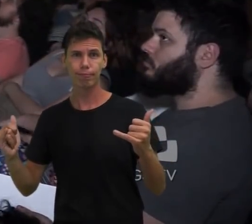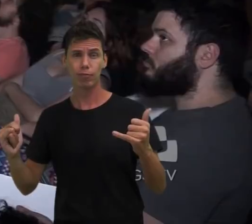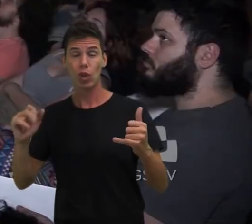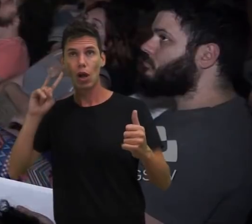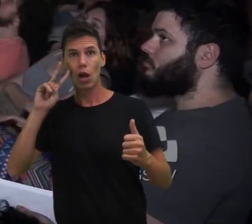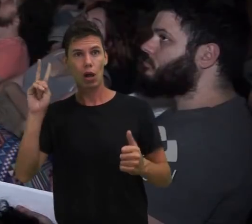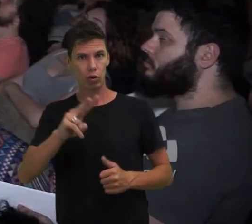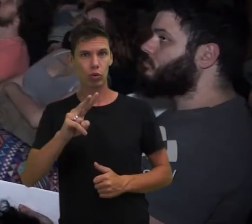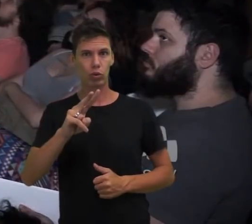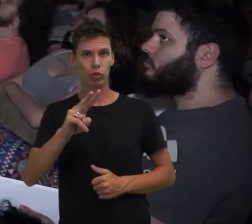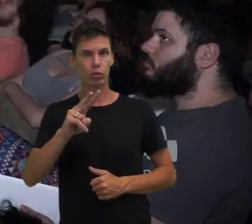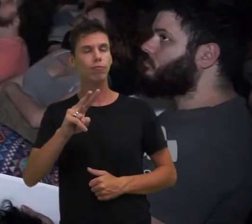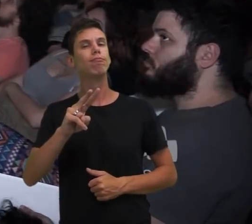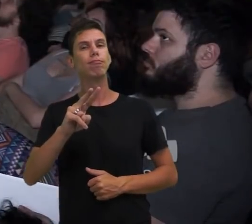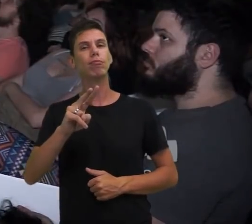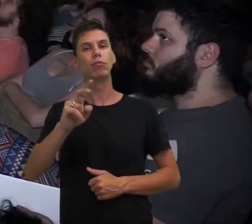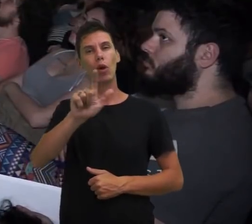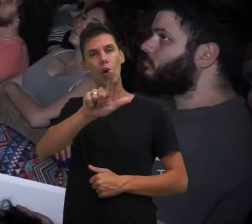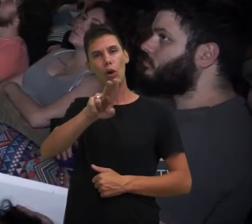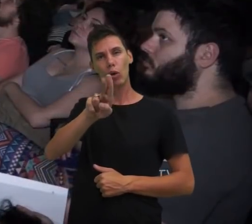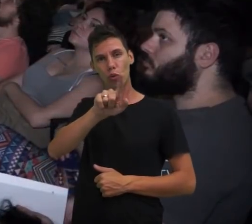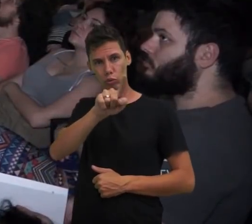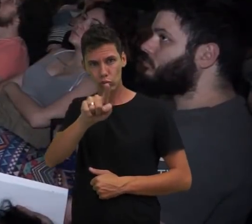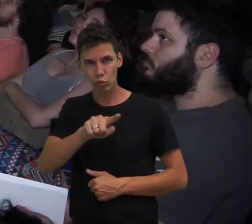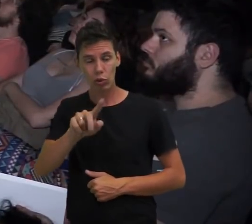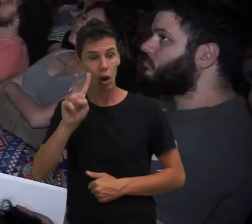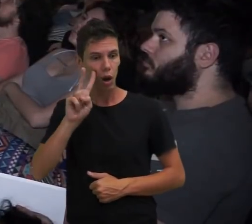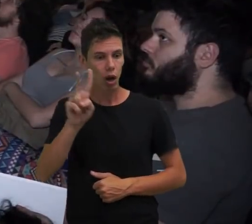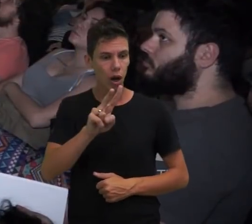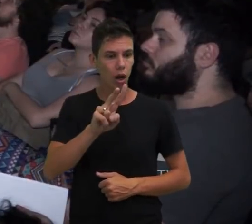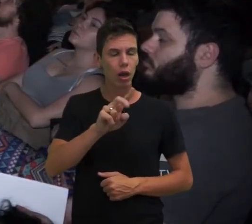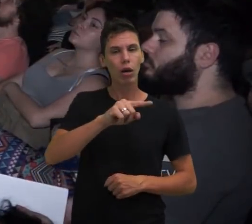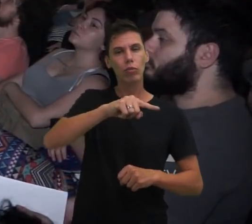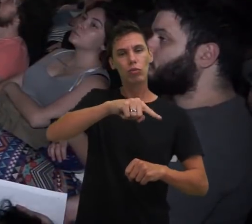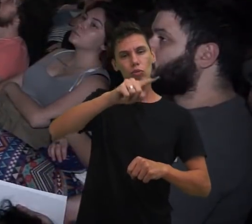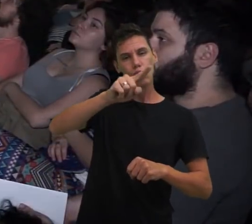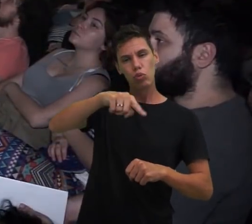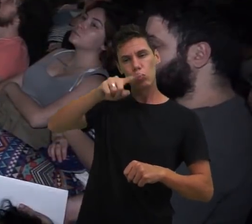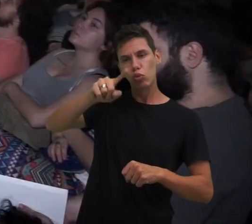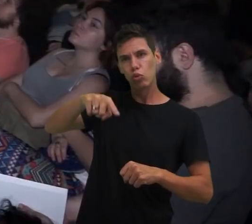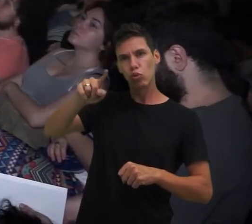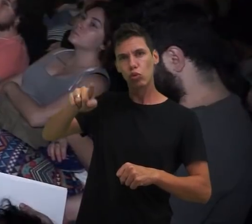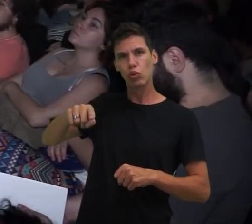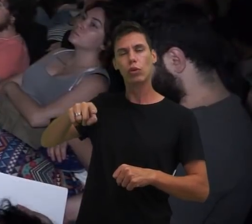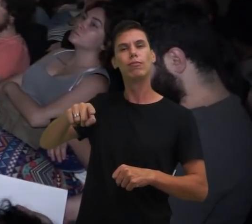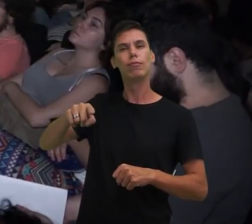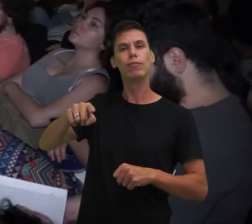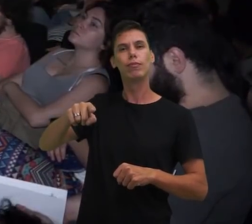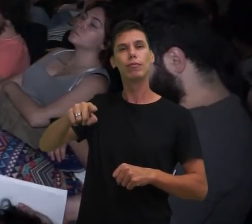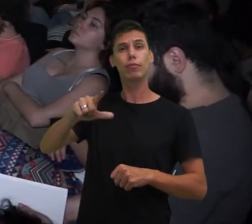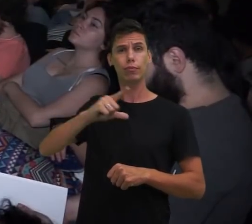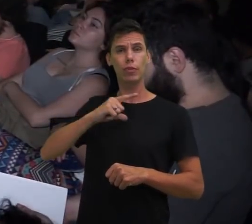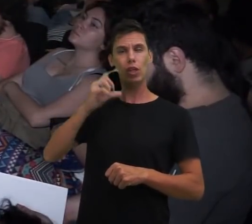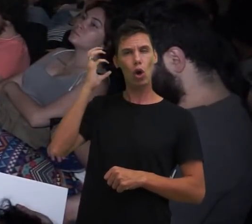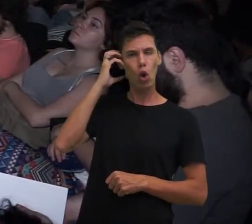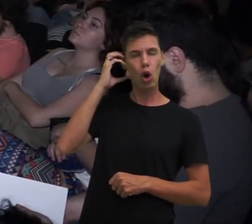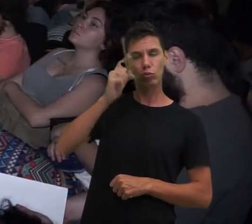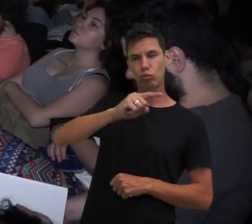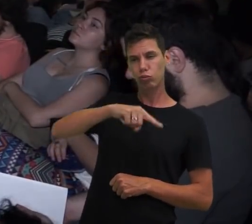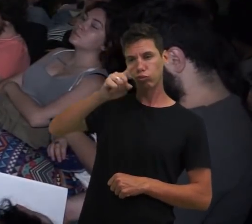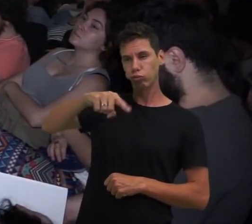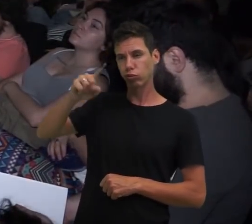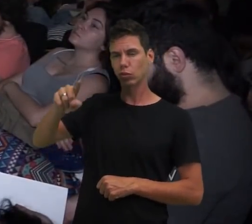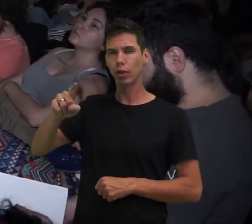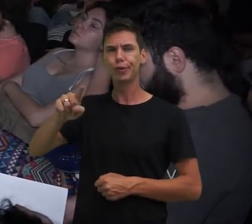luz visível, menos energético que luz visível vem infravermelho, depois disso vem micro-ondas, ondas de rádio